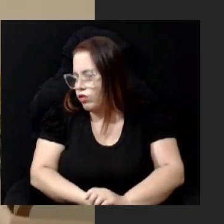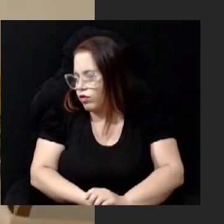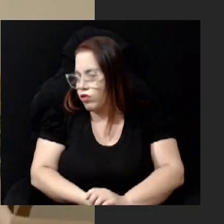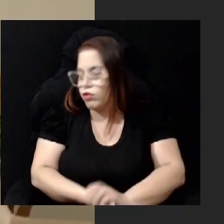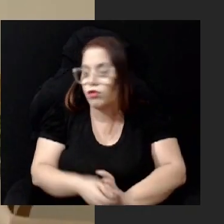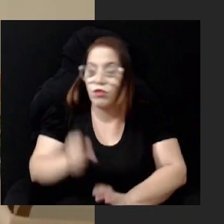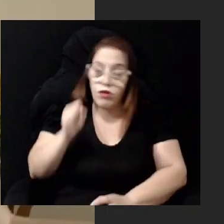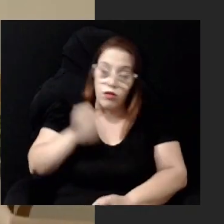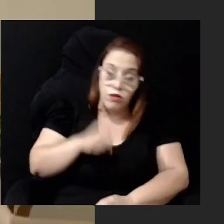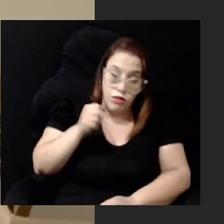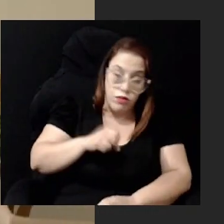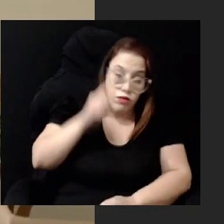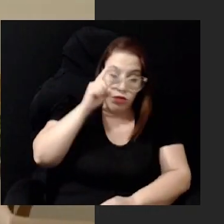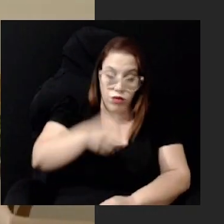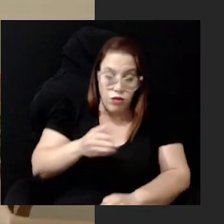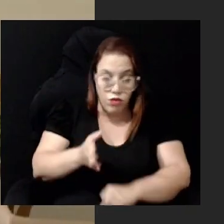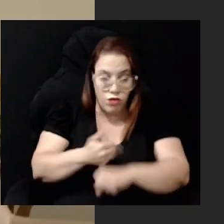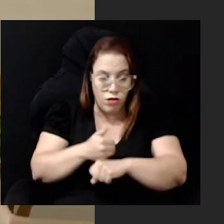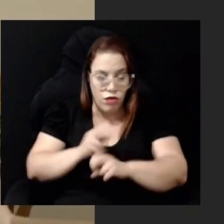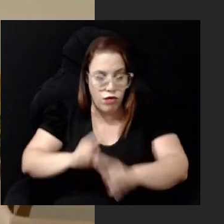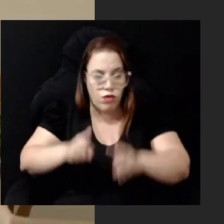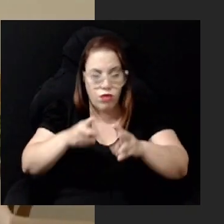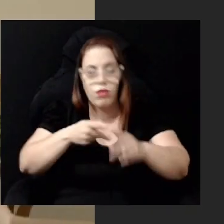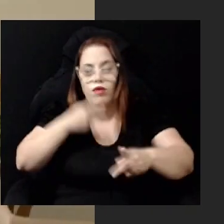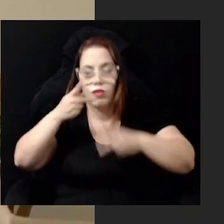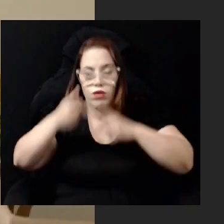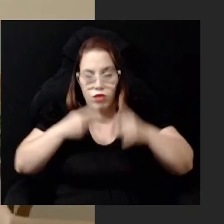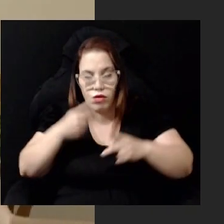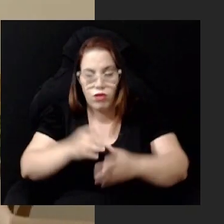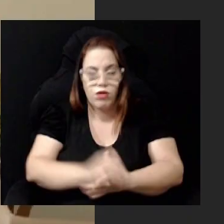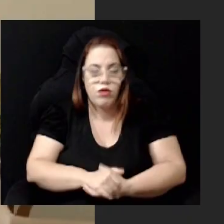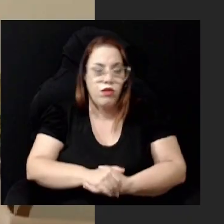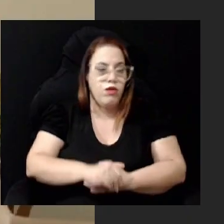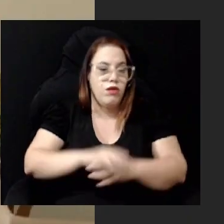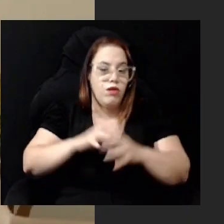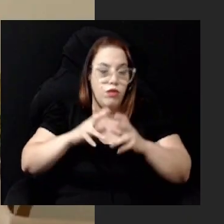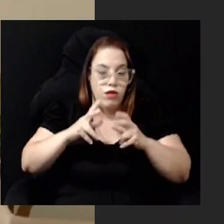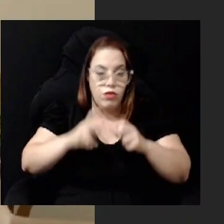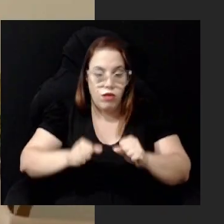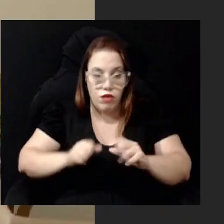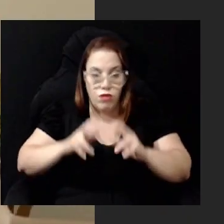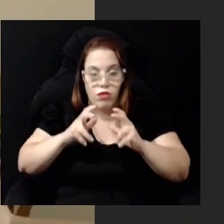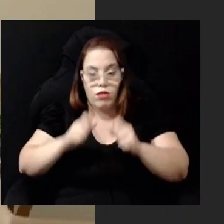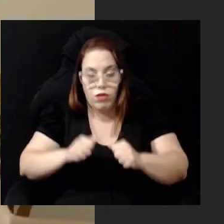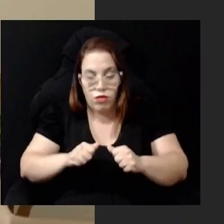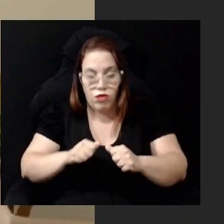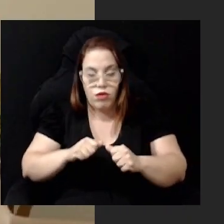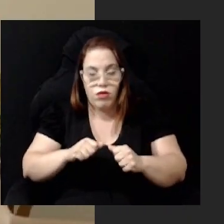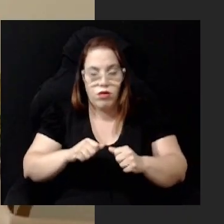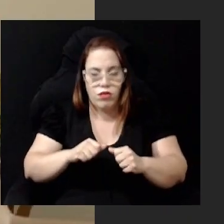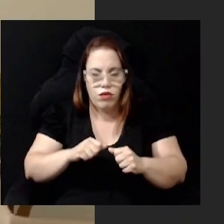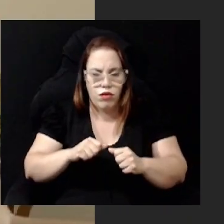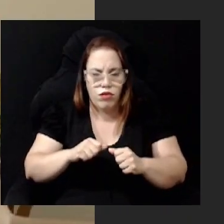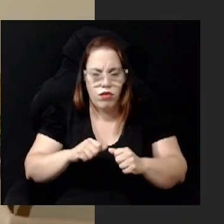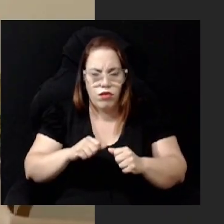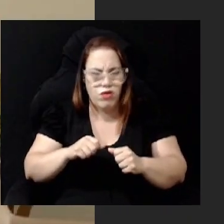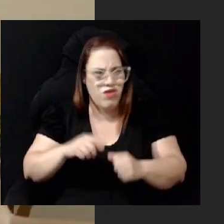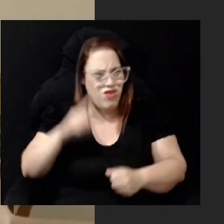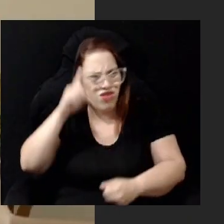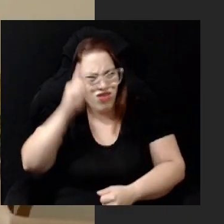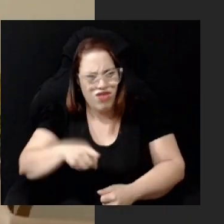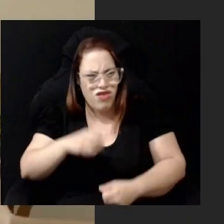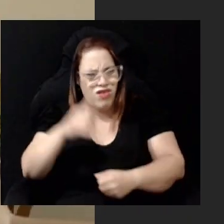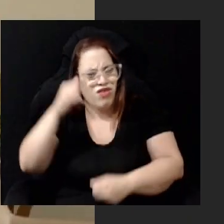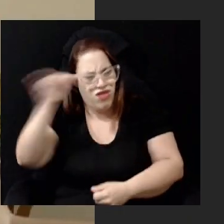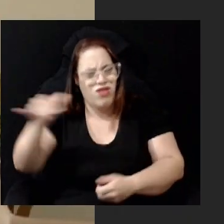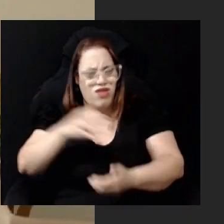O diagnóstico precoce, sempre que a gente fala de câncer, em qualquer tipo de câncer, o diagnóstico precoce, ele salva vidas,